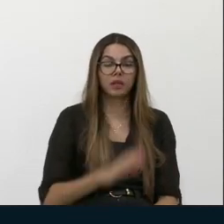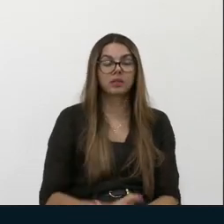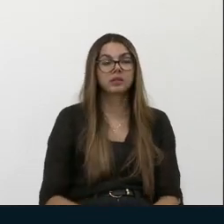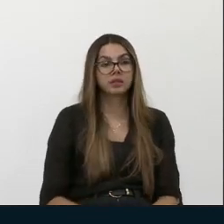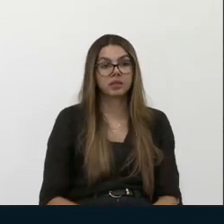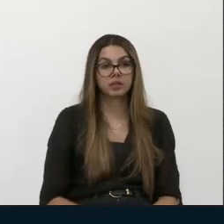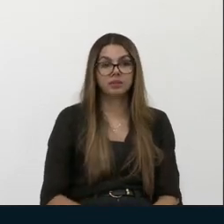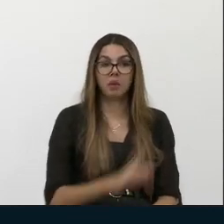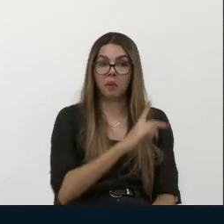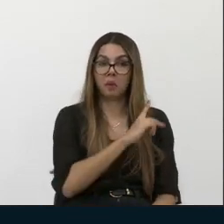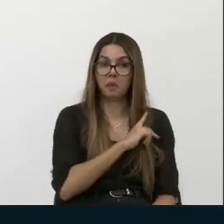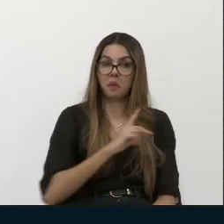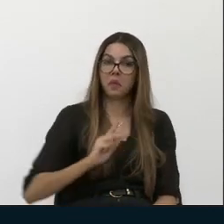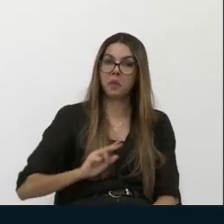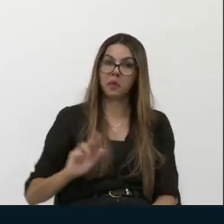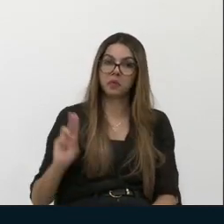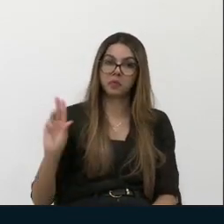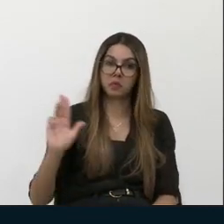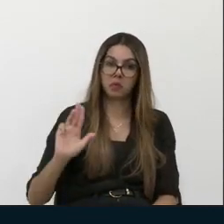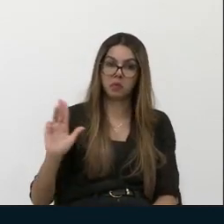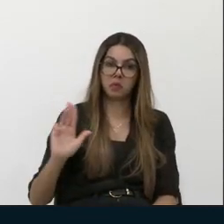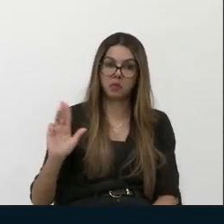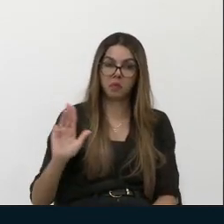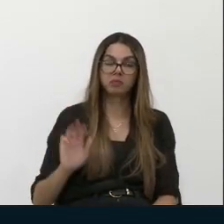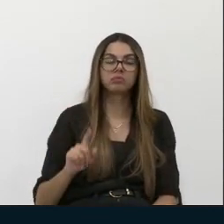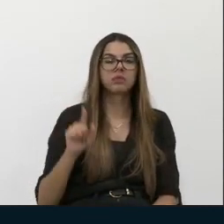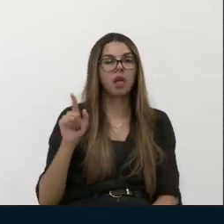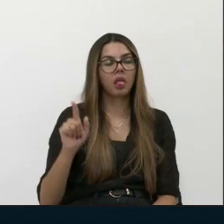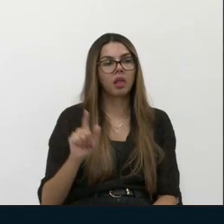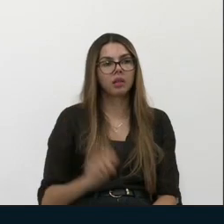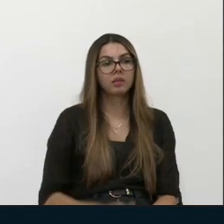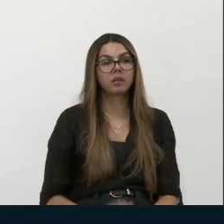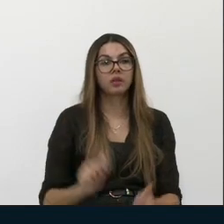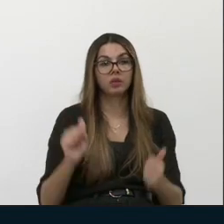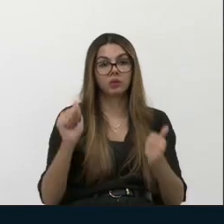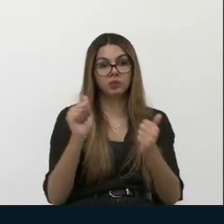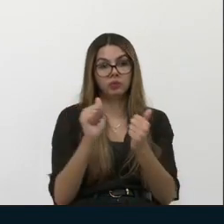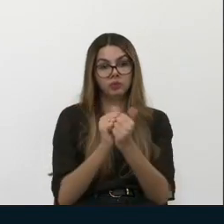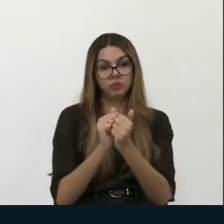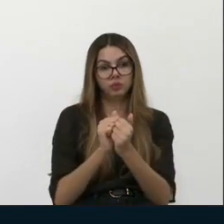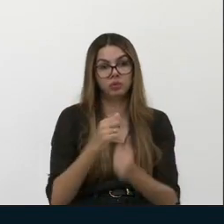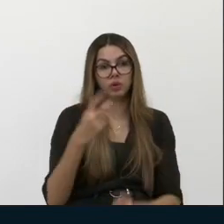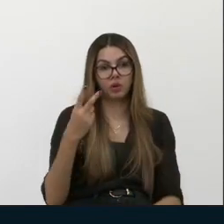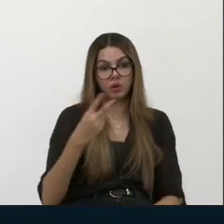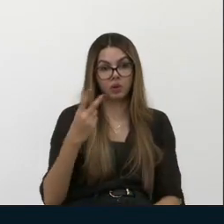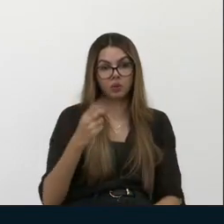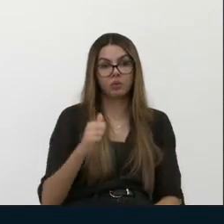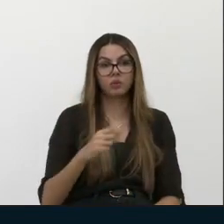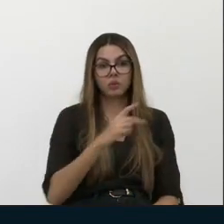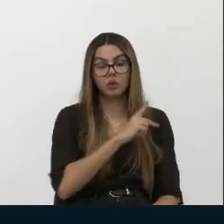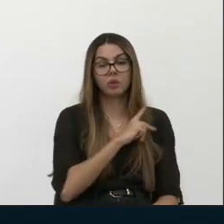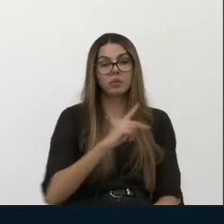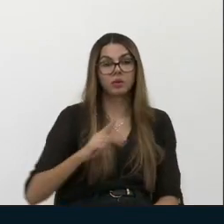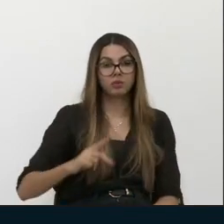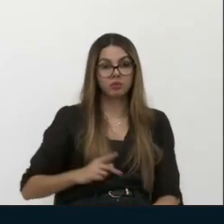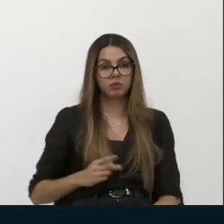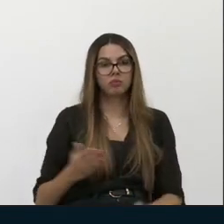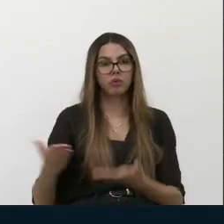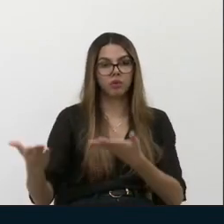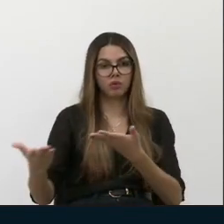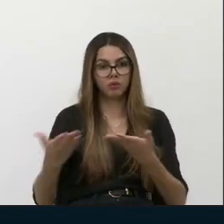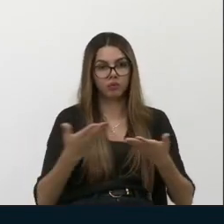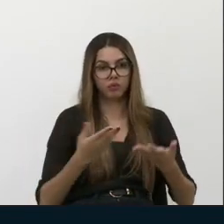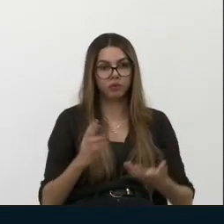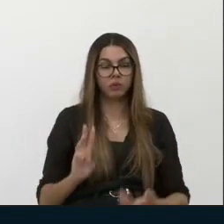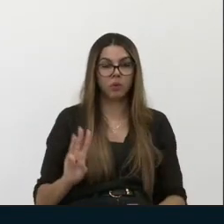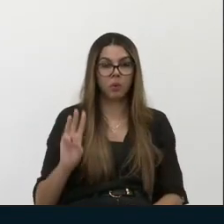presidente vai estar lá a partir das 10 horas da manhã, junto com o vice-presidente Geraldo Alckmin também. Então, já convido aqui o Wesley Casaforte para fazer parte também,